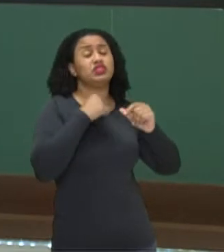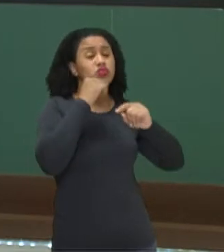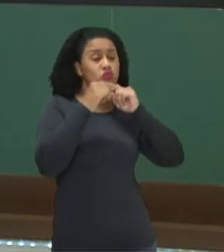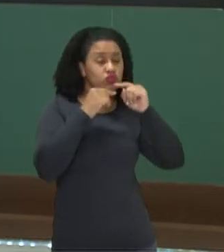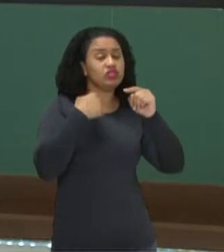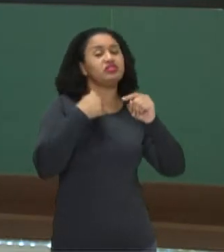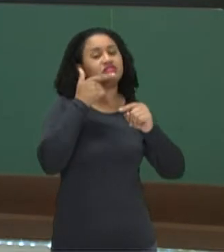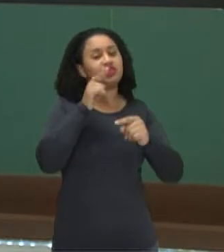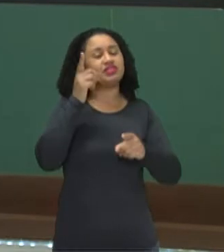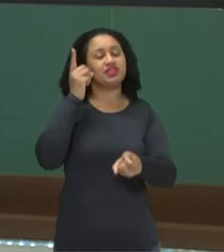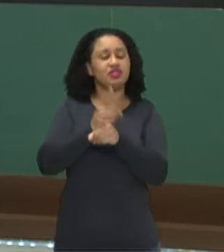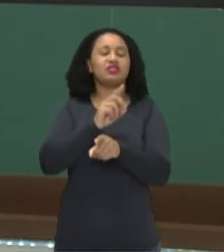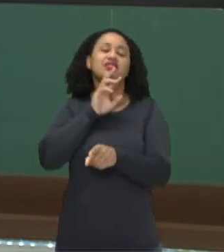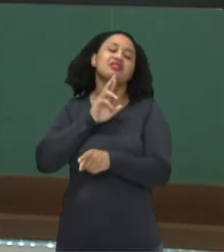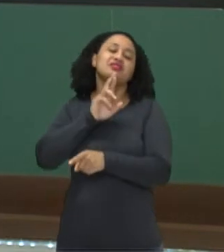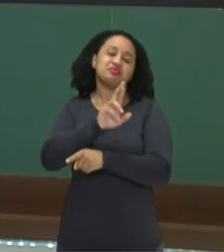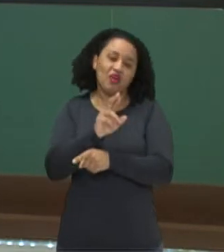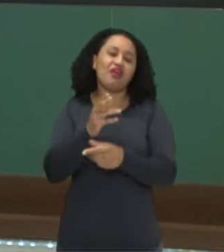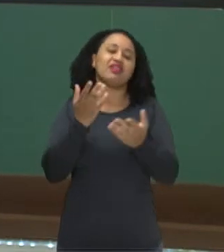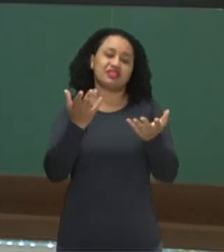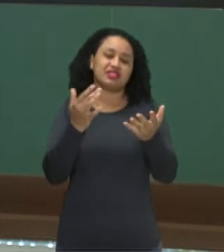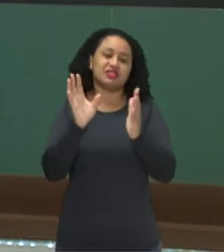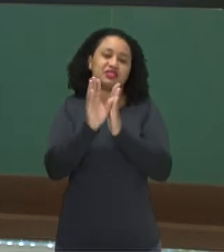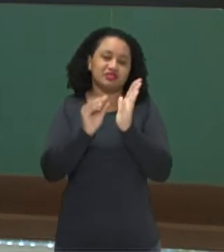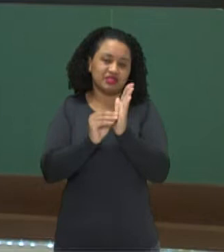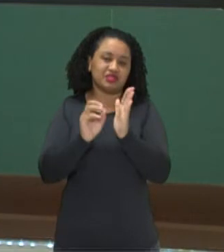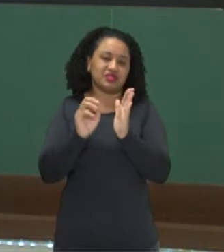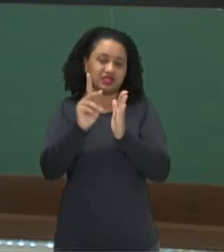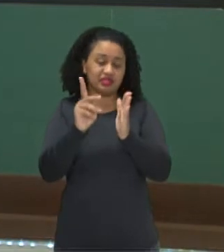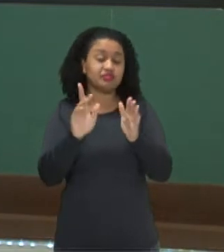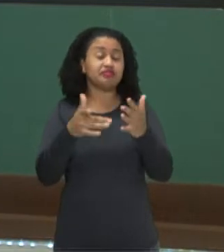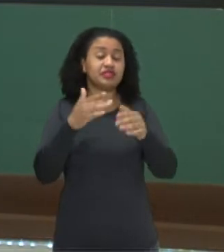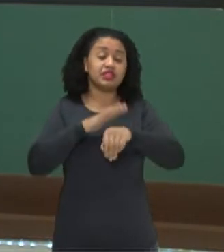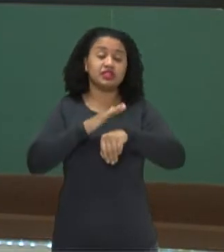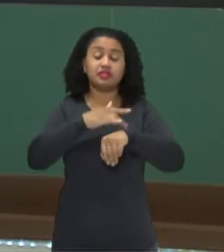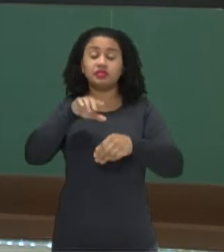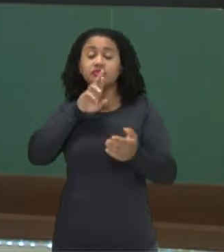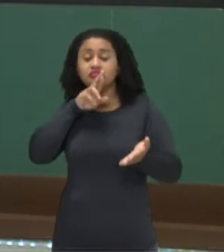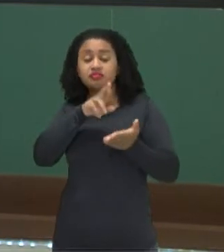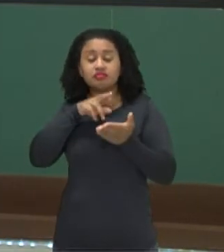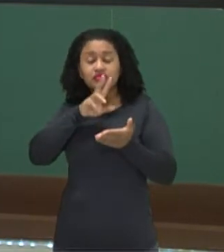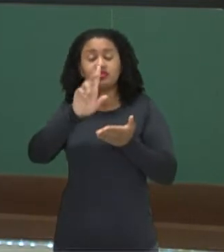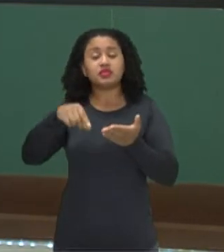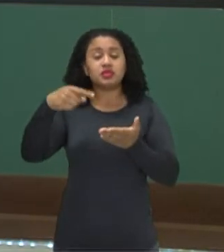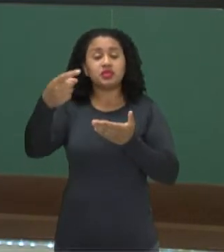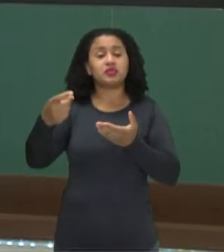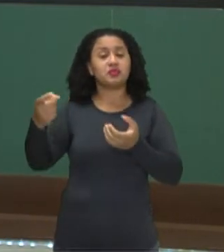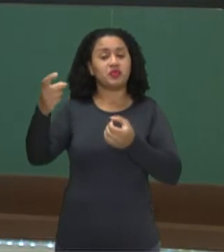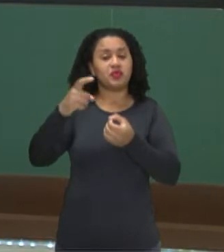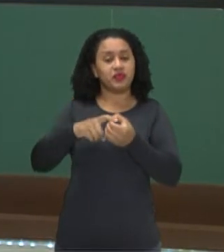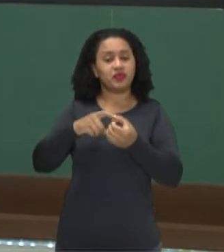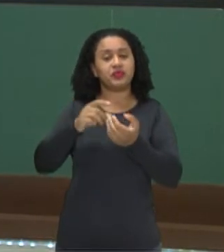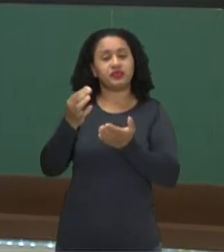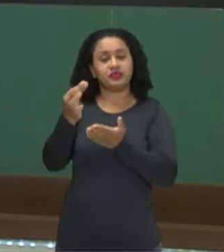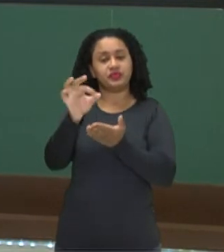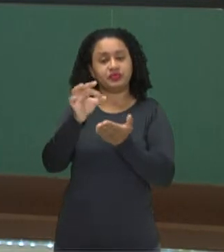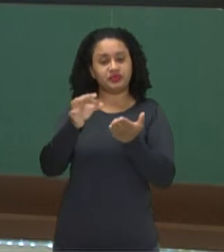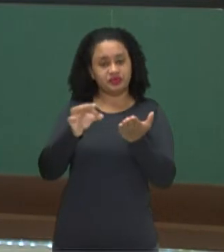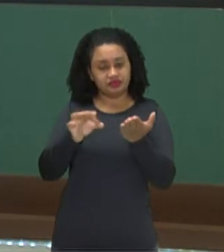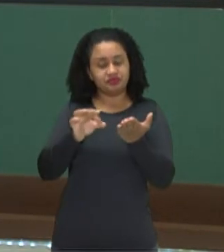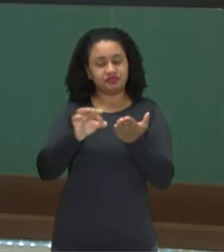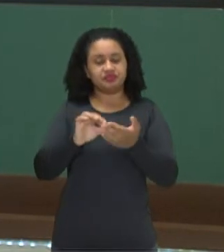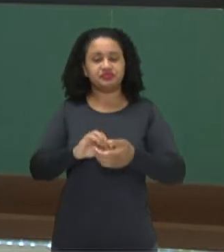dúvida, você vai encontrar a resposta a respeito disso, tá? Então, vou dar um tempinho para você responder e já voltamos para